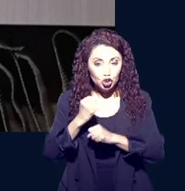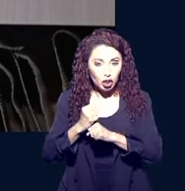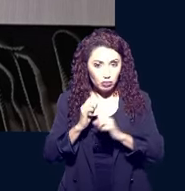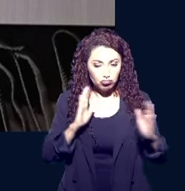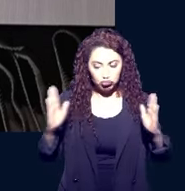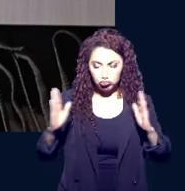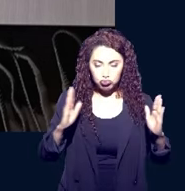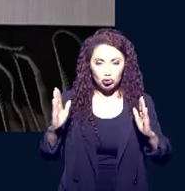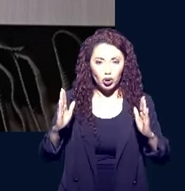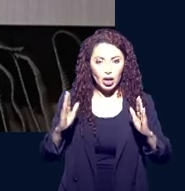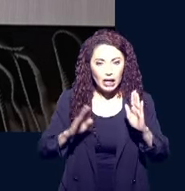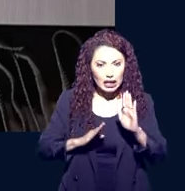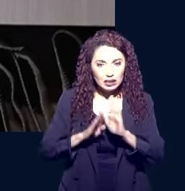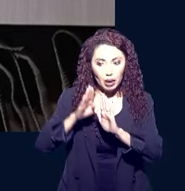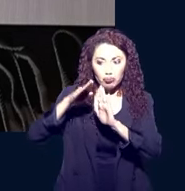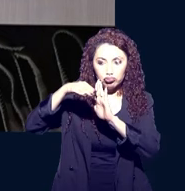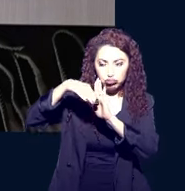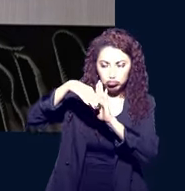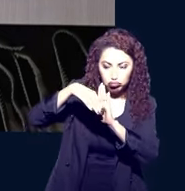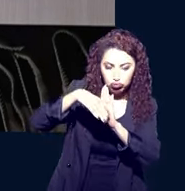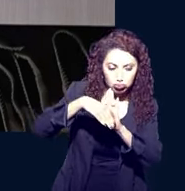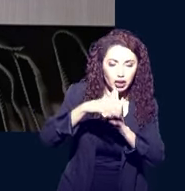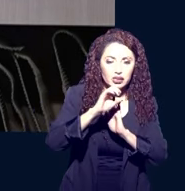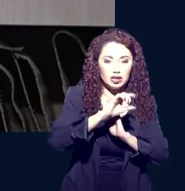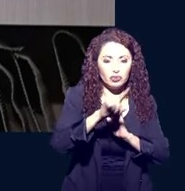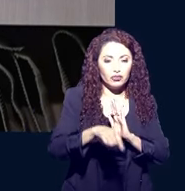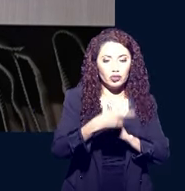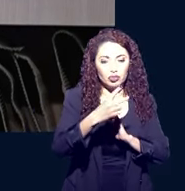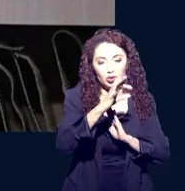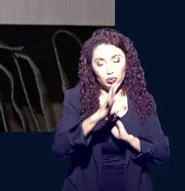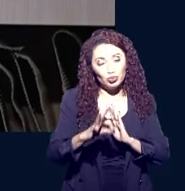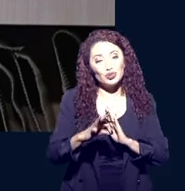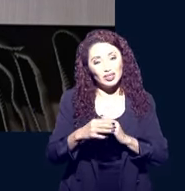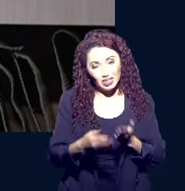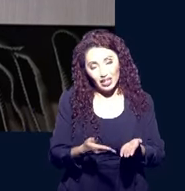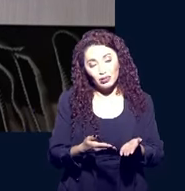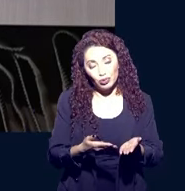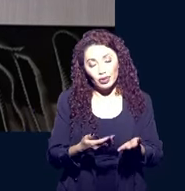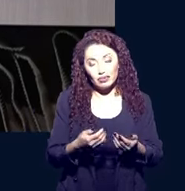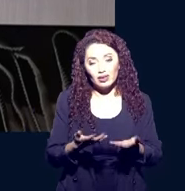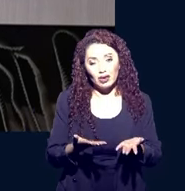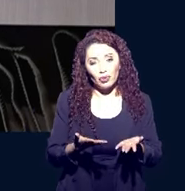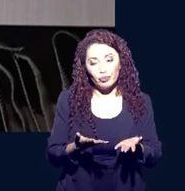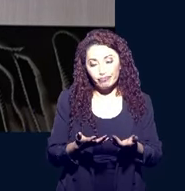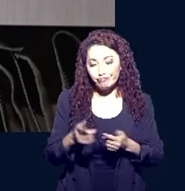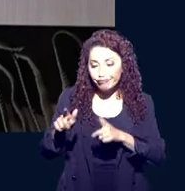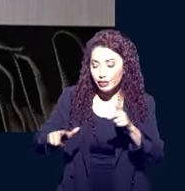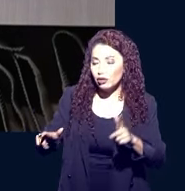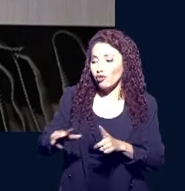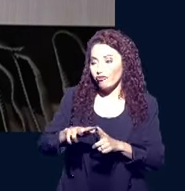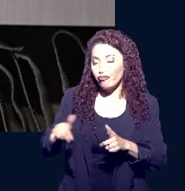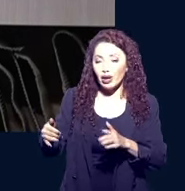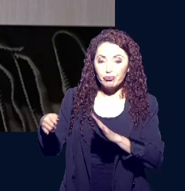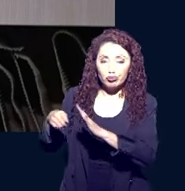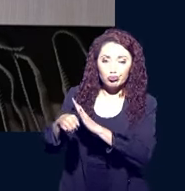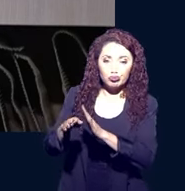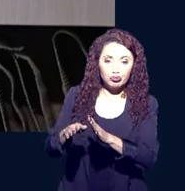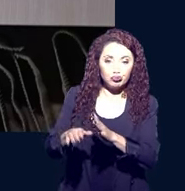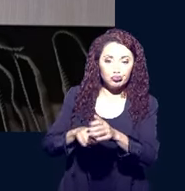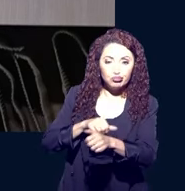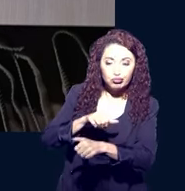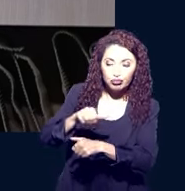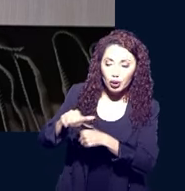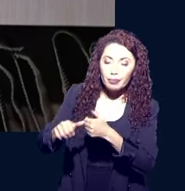para 22% e Isso evidentemente traz um empobrecimento do país eu anotei aqui